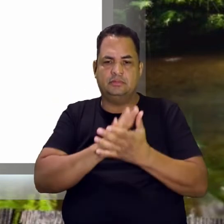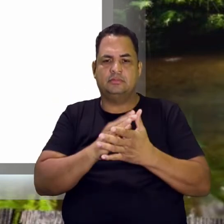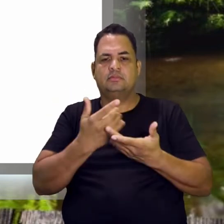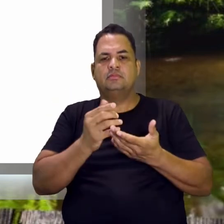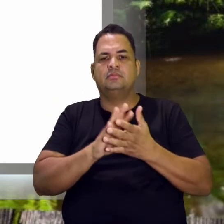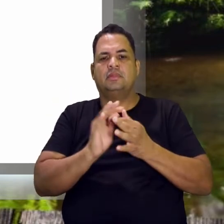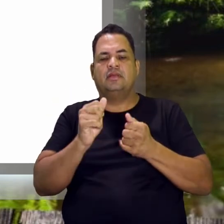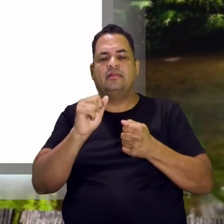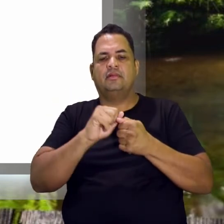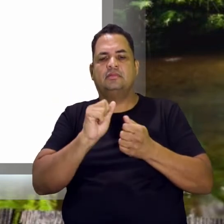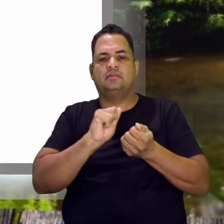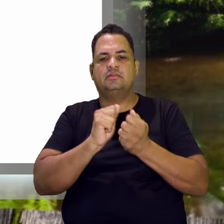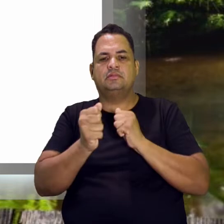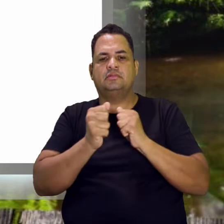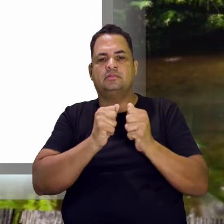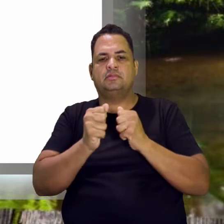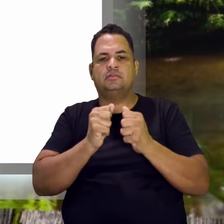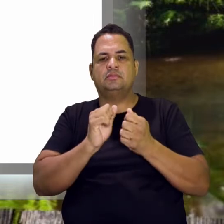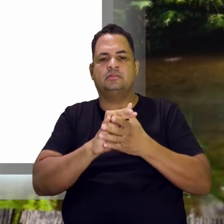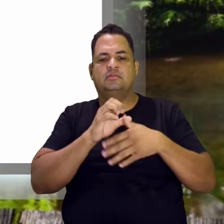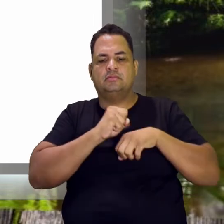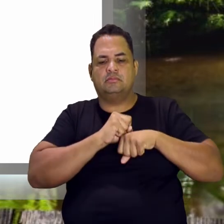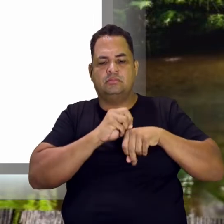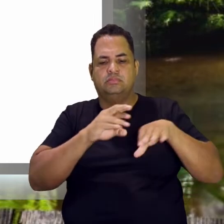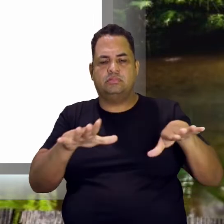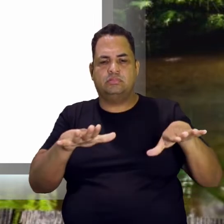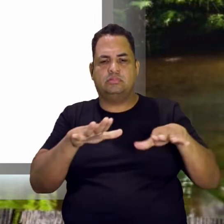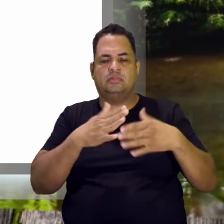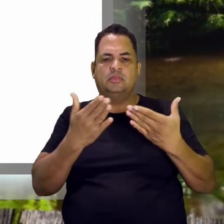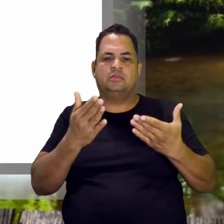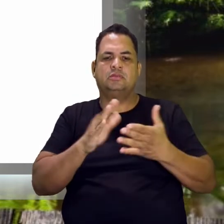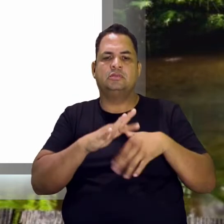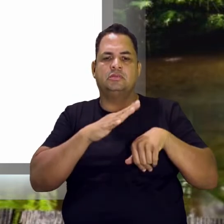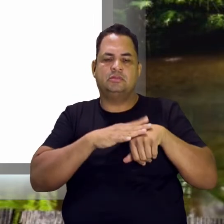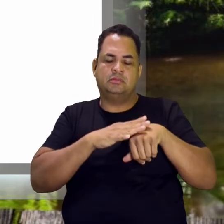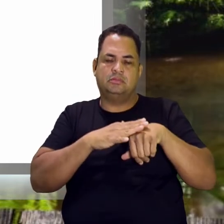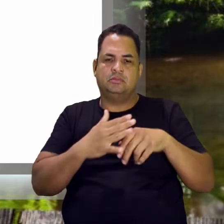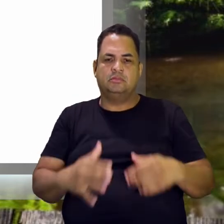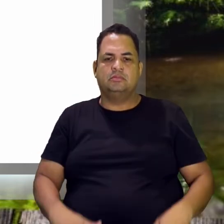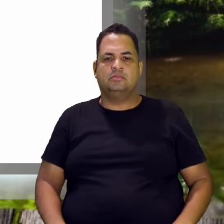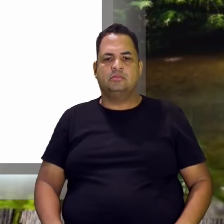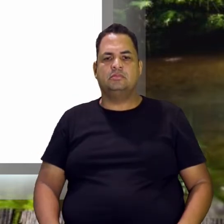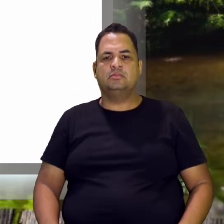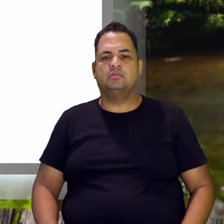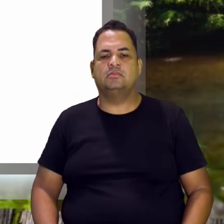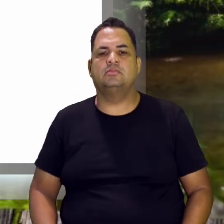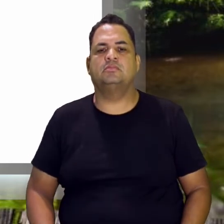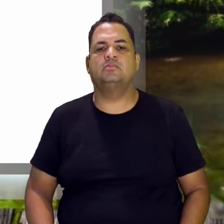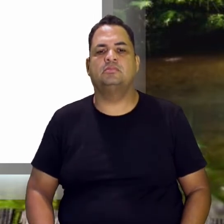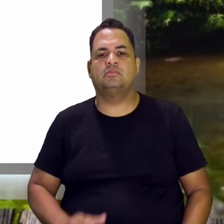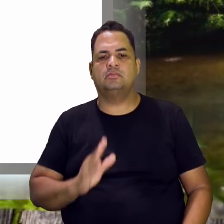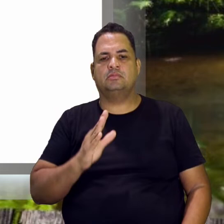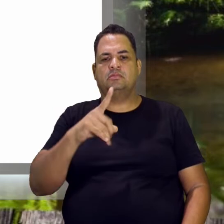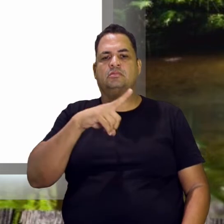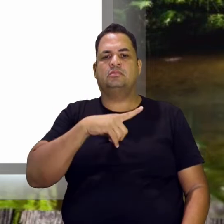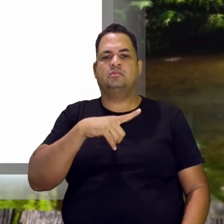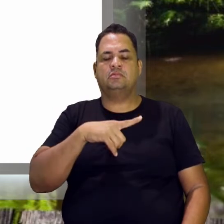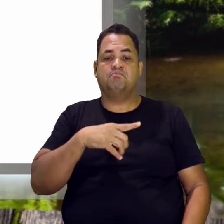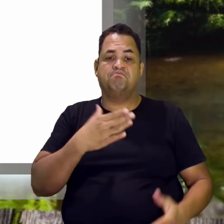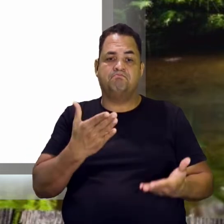aquele controle ali daquela pandemia ou endemia. Tudo bem? Então, isso já existe e isso é um